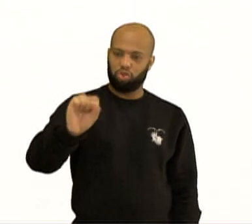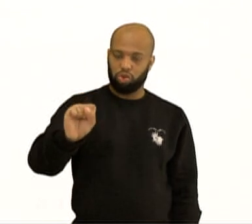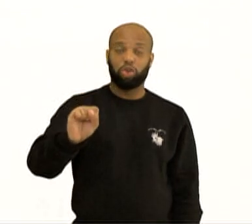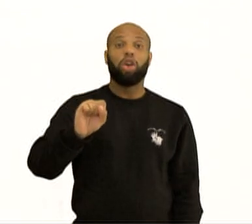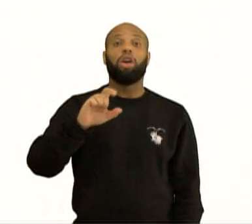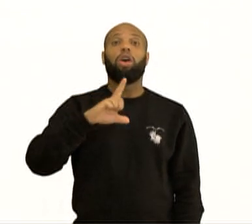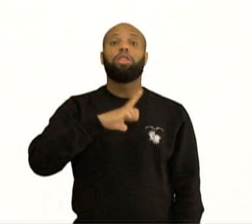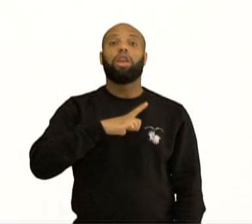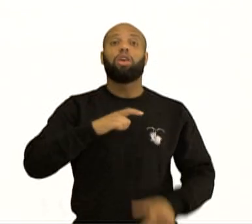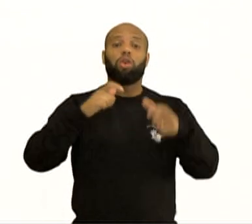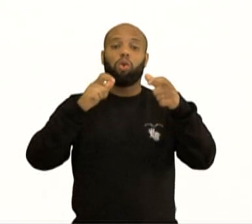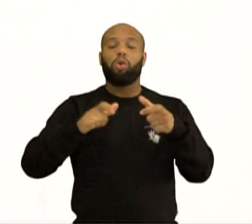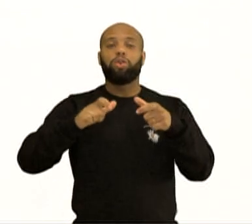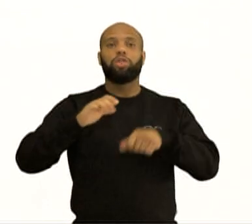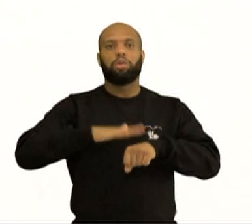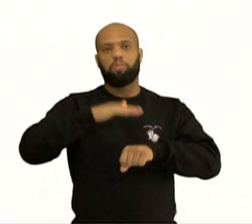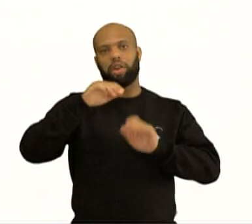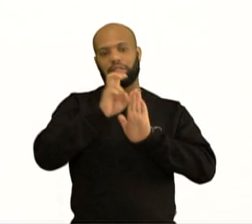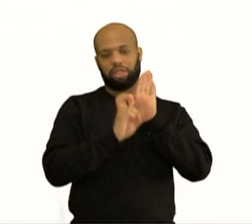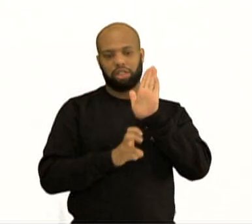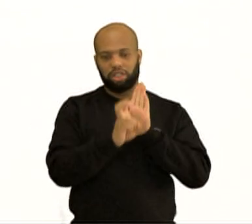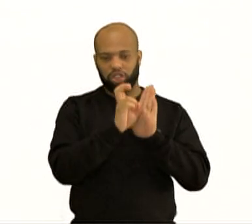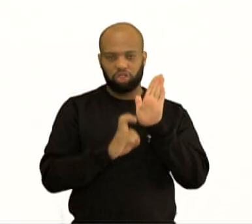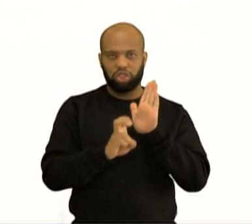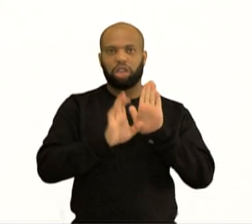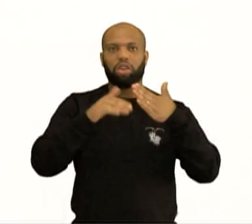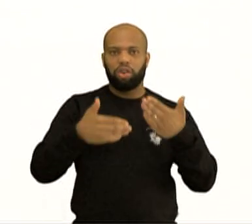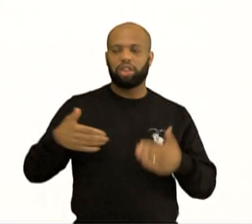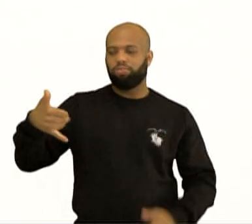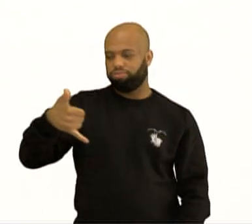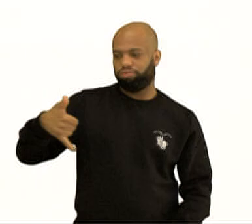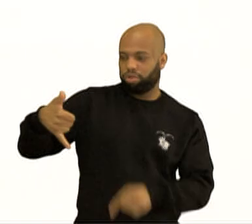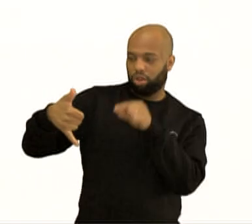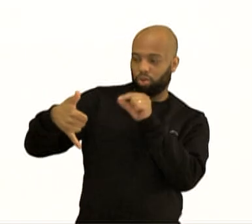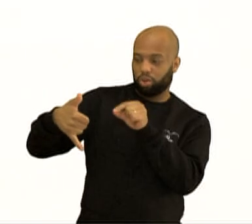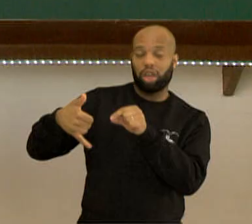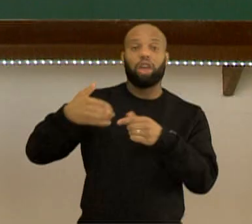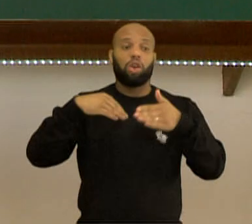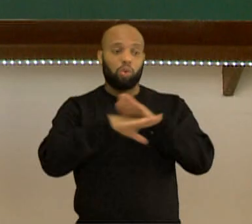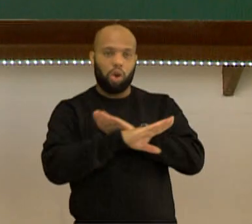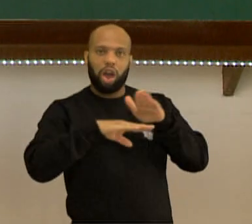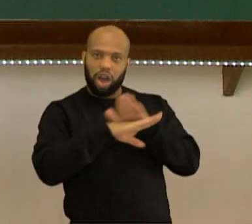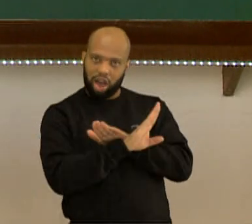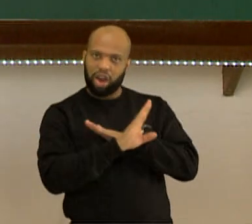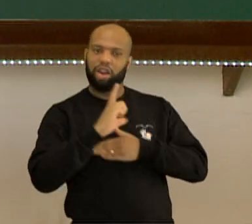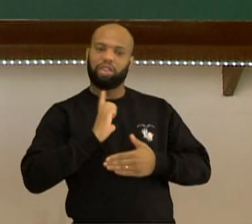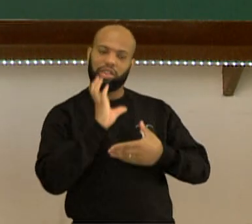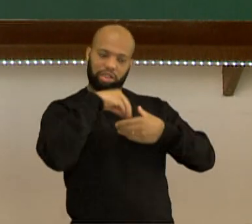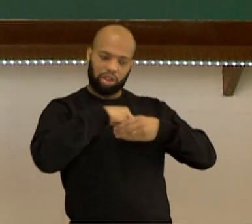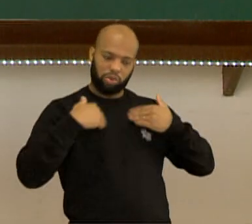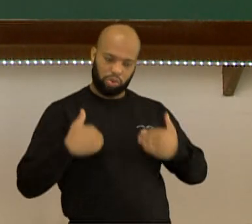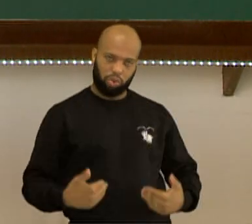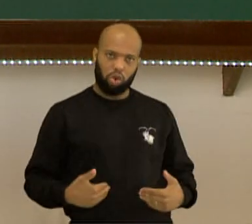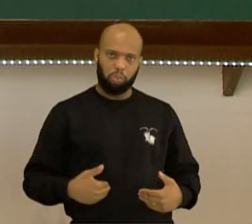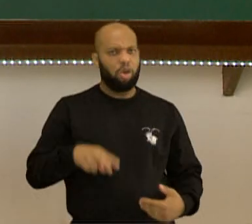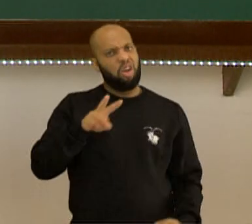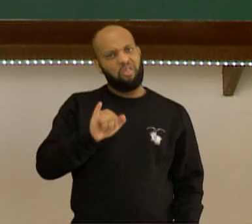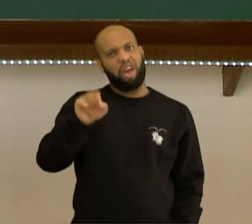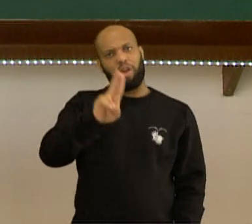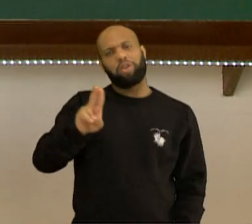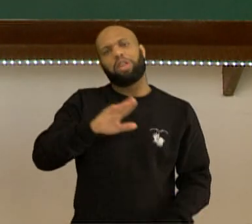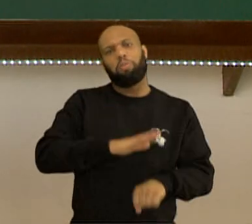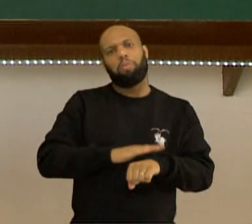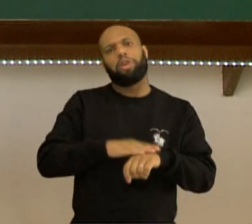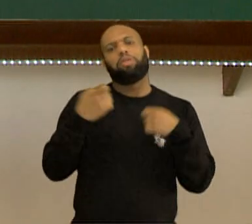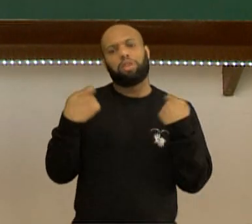depósitos de energia, ou seja, os lipídios, né, conhecido como gordura, são armazenados e reservados no nosso organismo, e isso